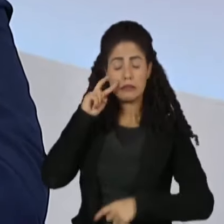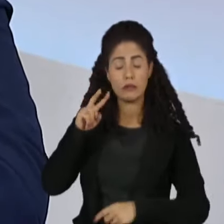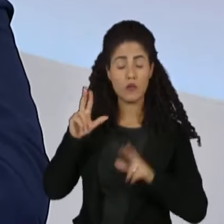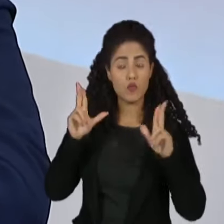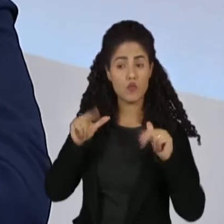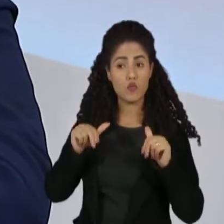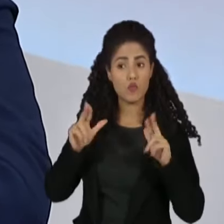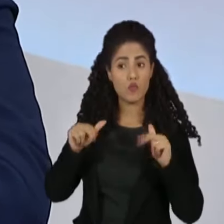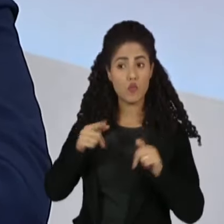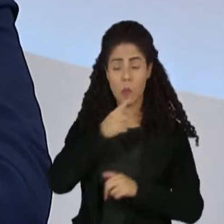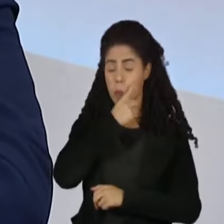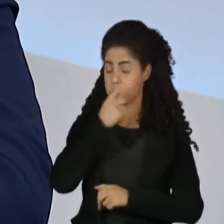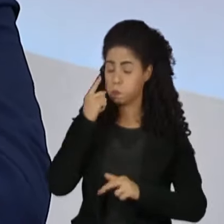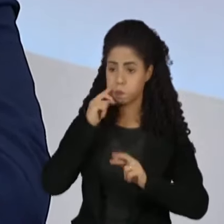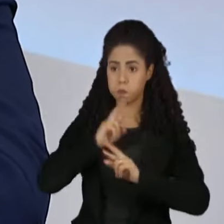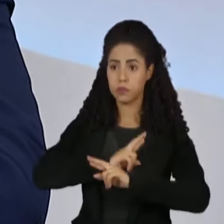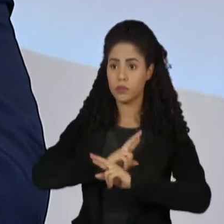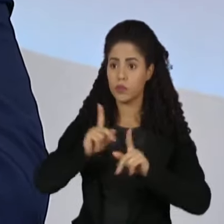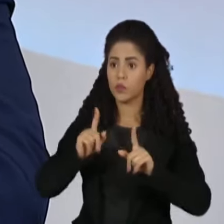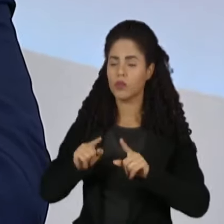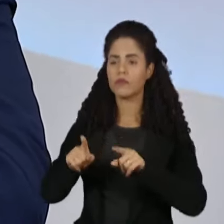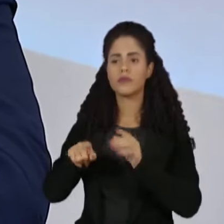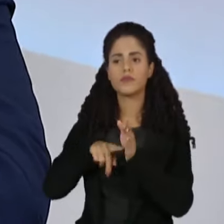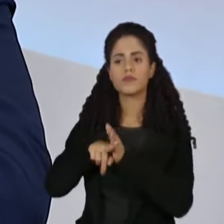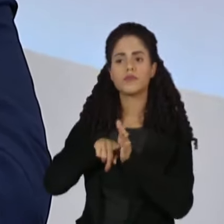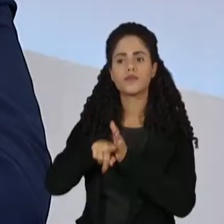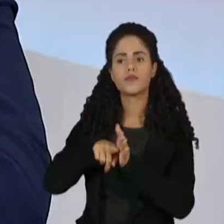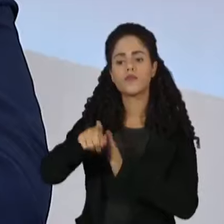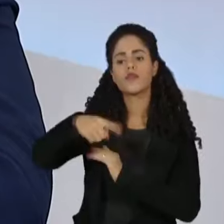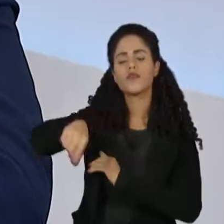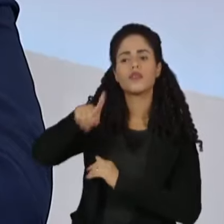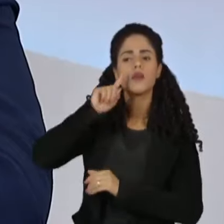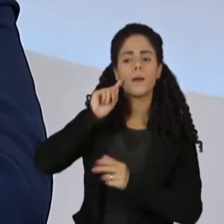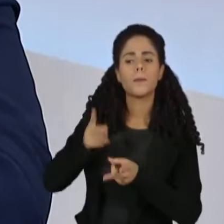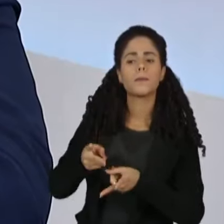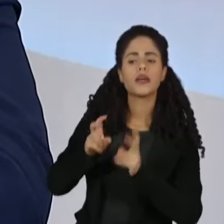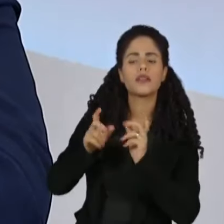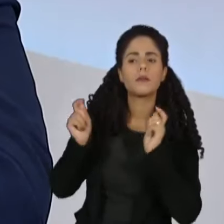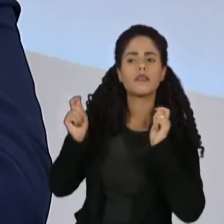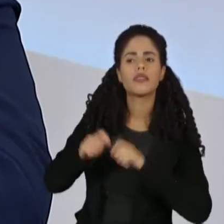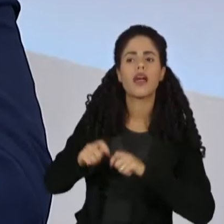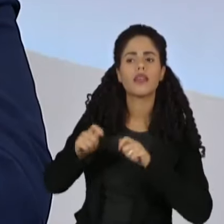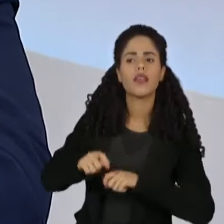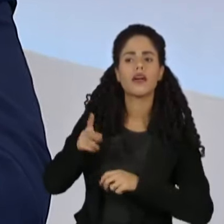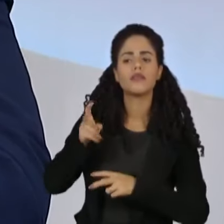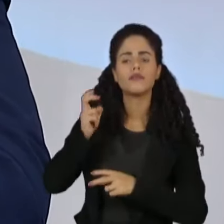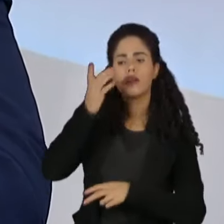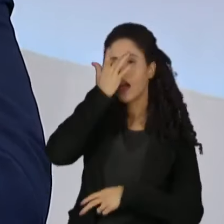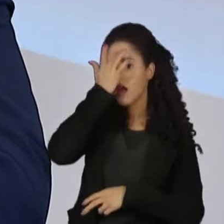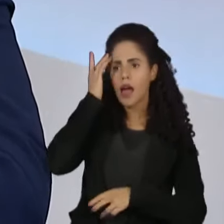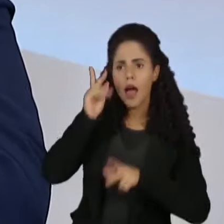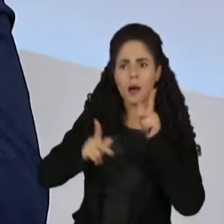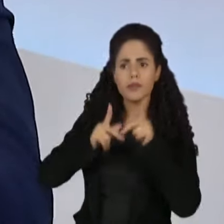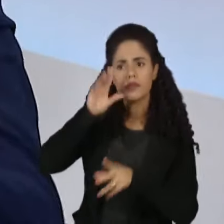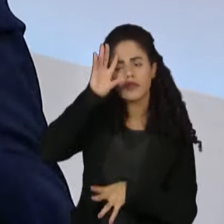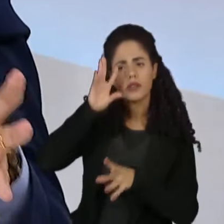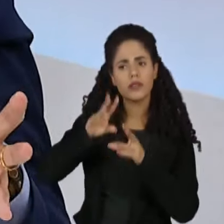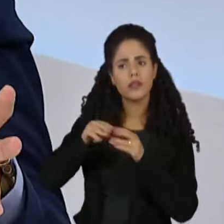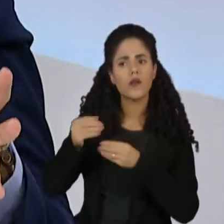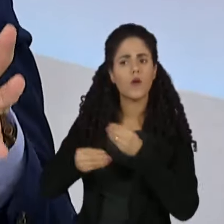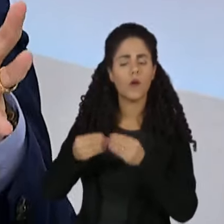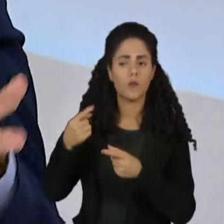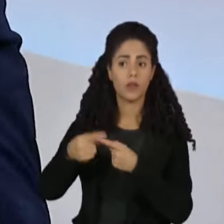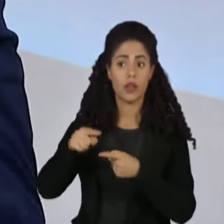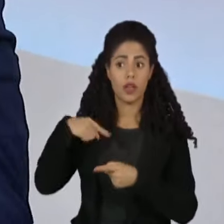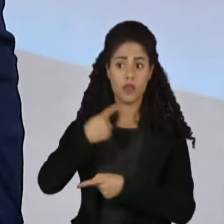outras eleições queria entender se nas pesquisas que vocês fazem é possível medir o que que Como que o eleitor interpretou isso porque quando a gente